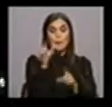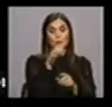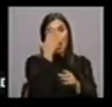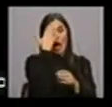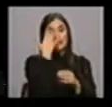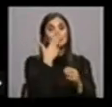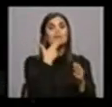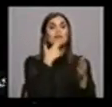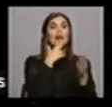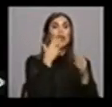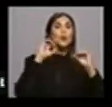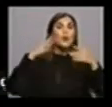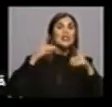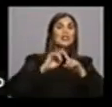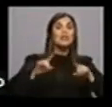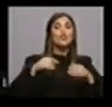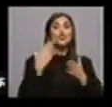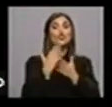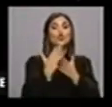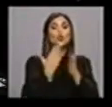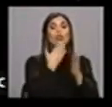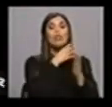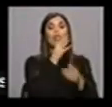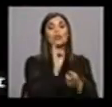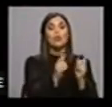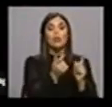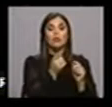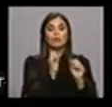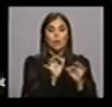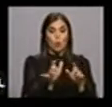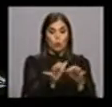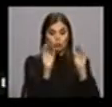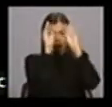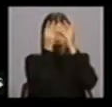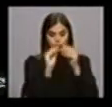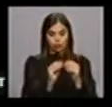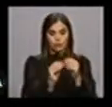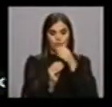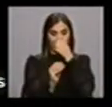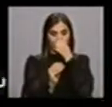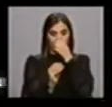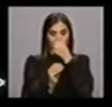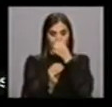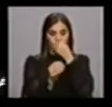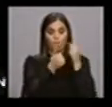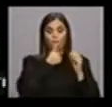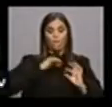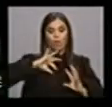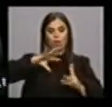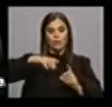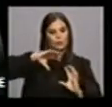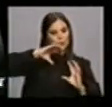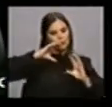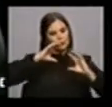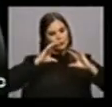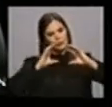assim. Então, o que é que fez este estudo? Este estudo fez modelos computacionais em que, no fundo, temos Marte com diferentes obliquidades, com